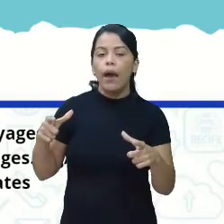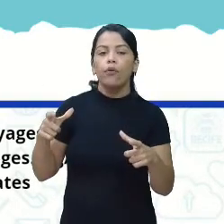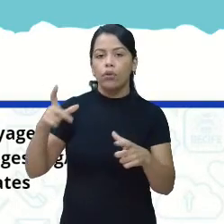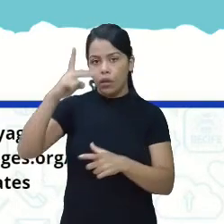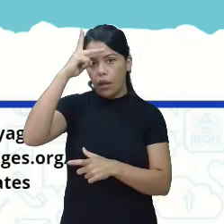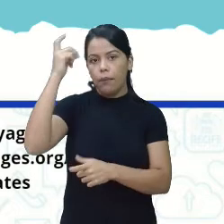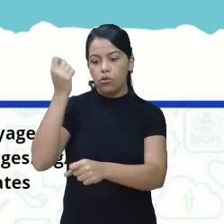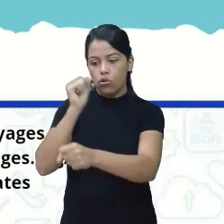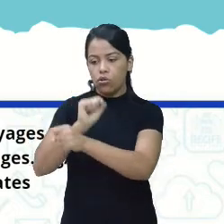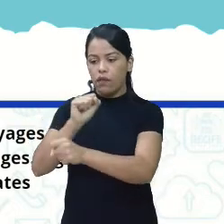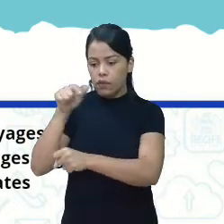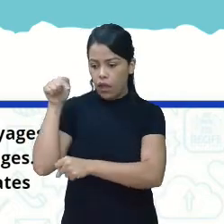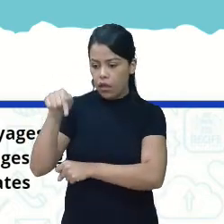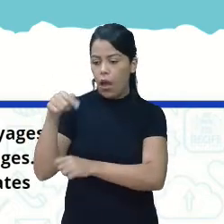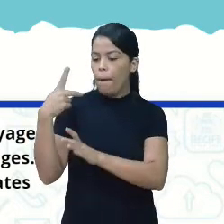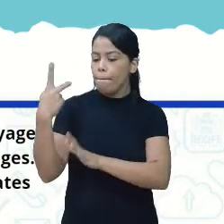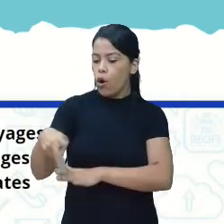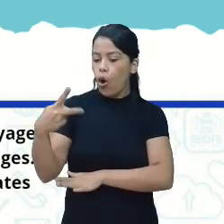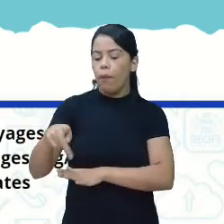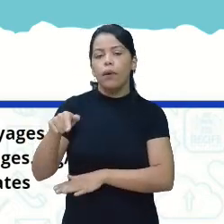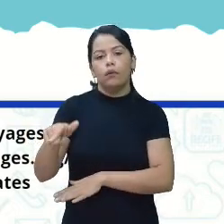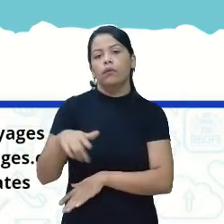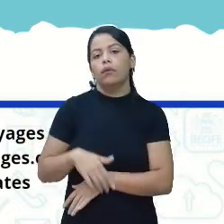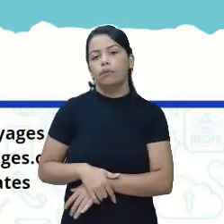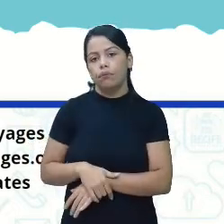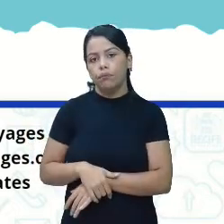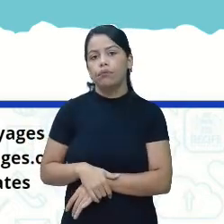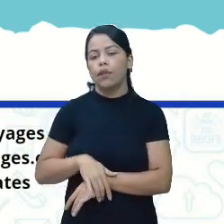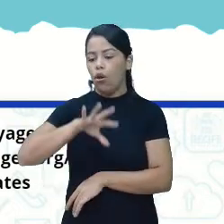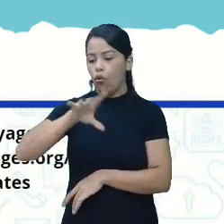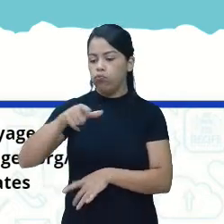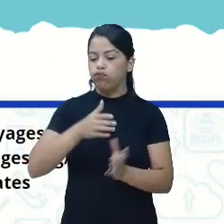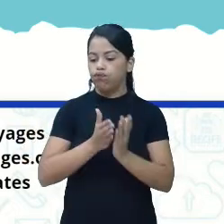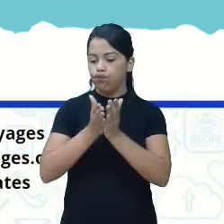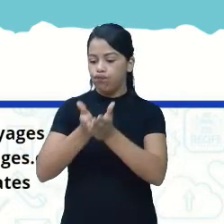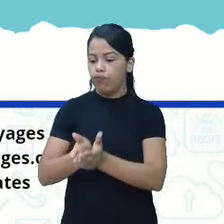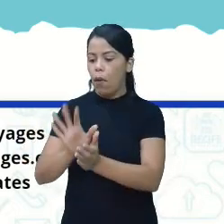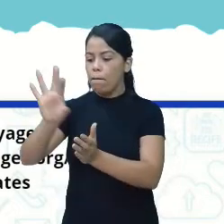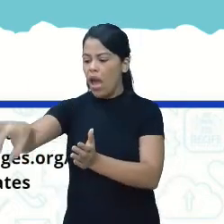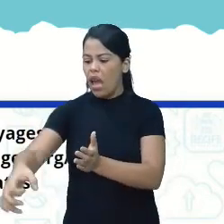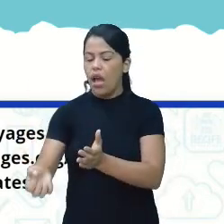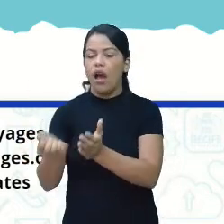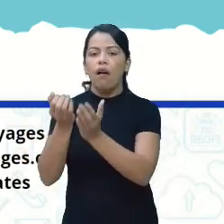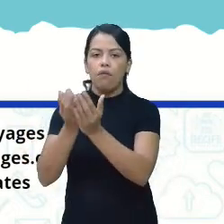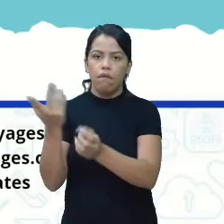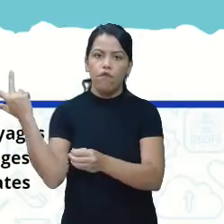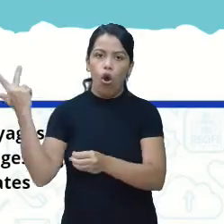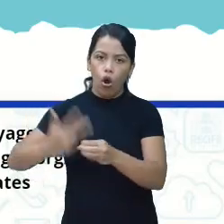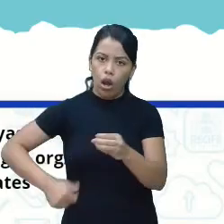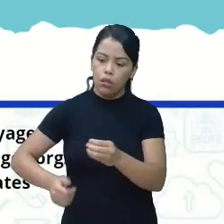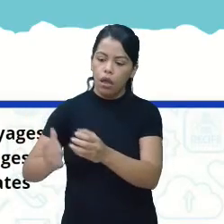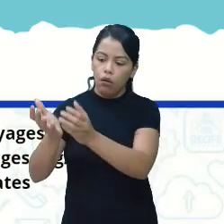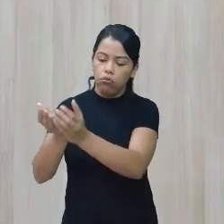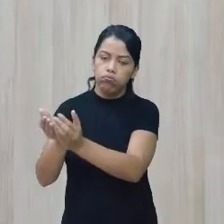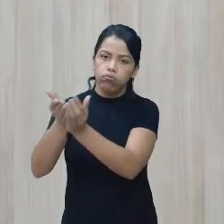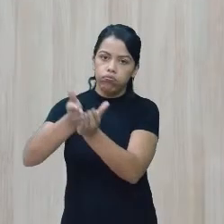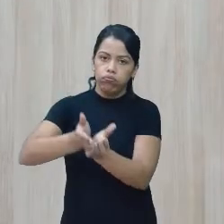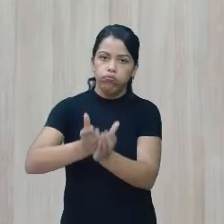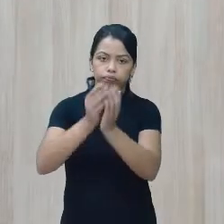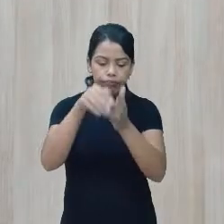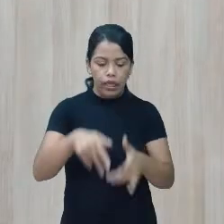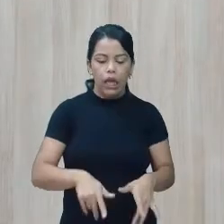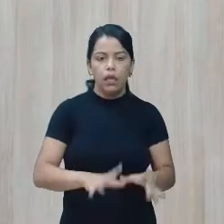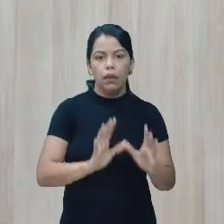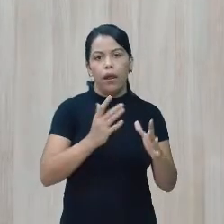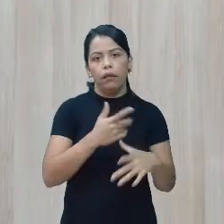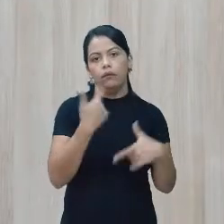escravizadas que foram transportadas para a capitania de Pernambuco, para o Recife, né? E aí eu quero destacar sobretudo Angola, né, de